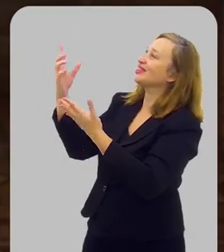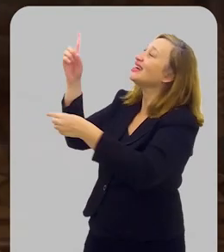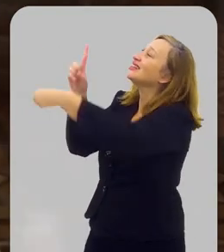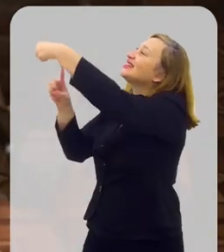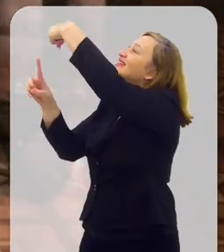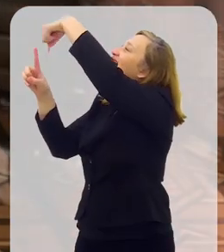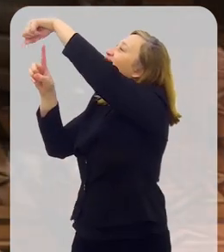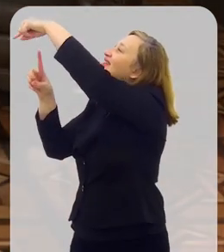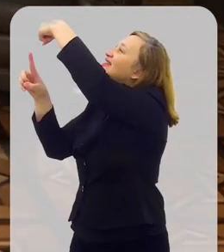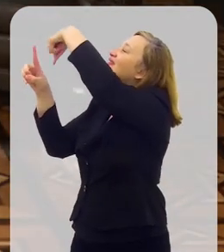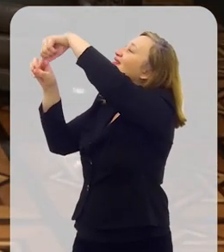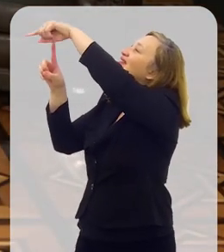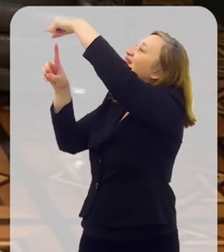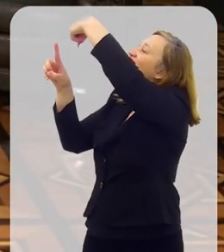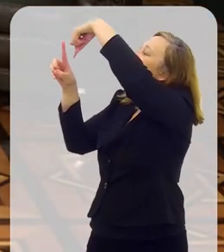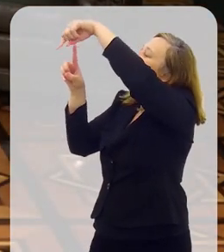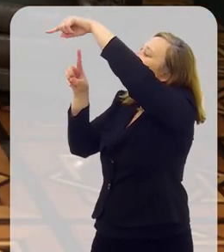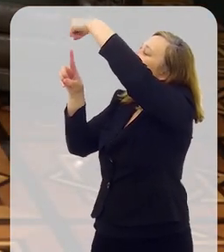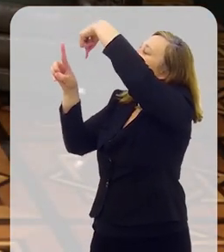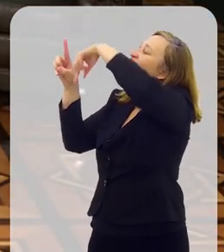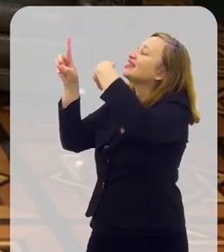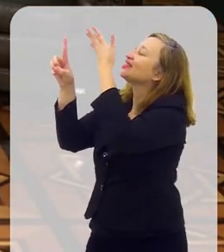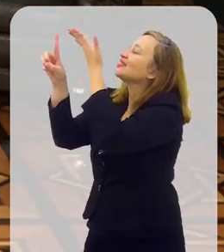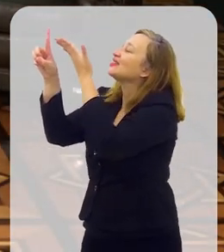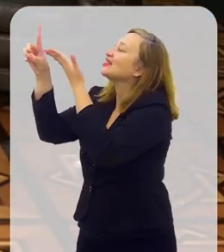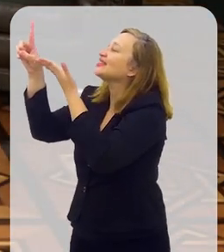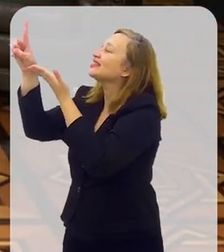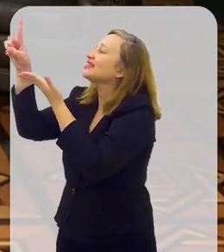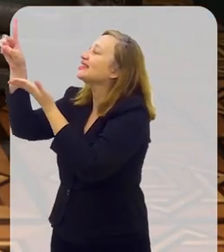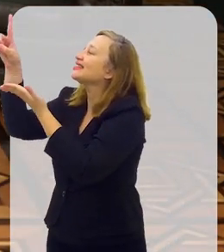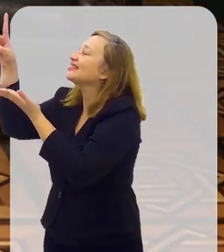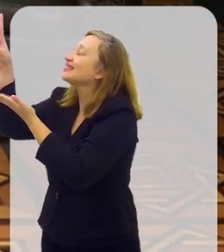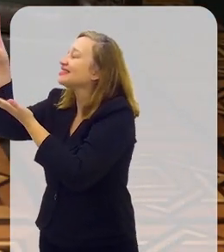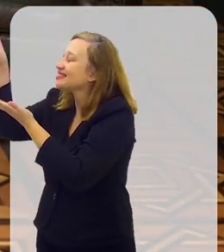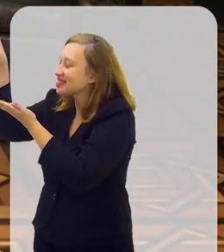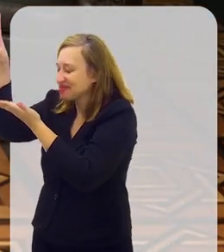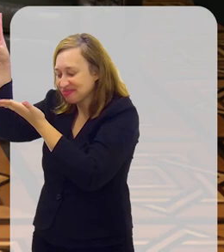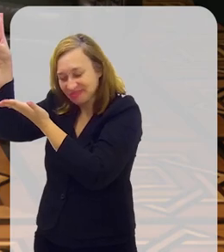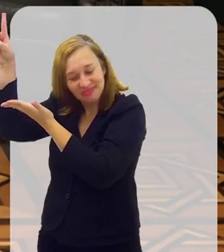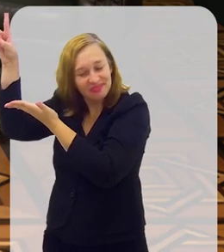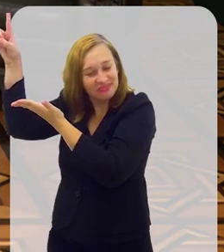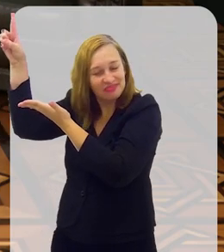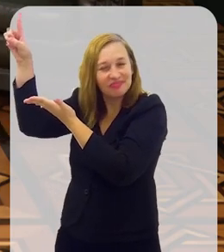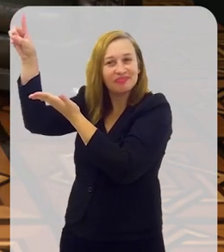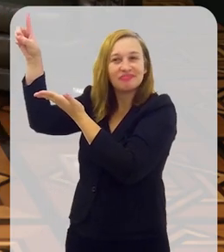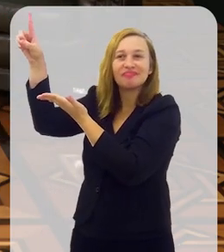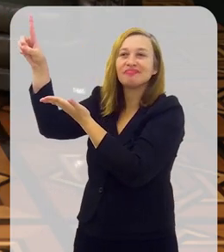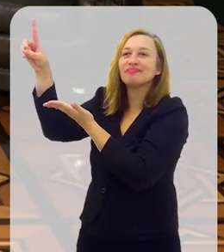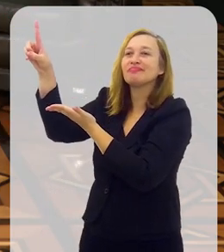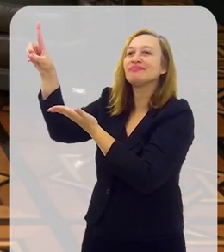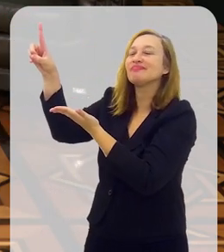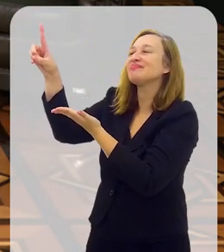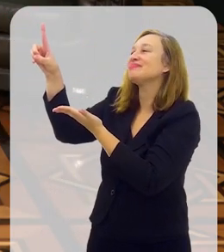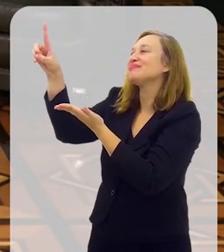santo santo santo é o Senhor